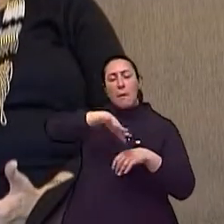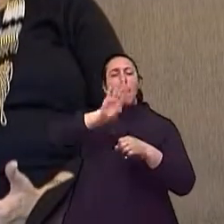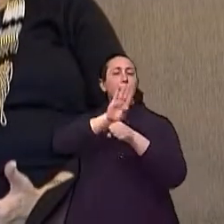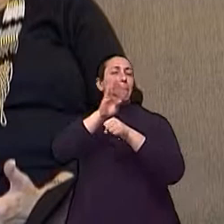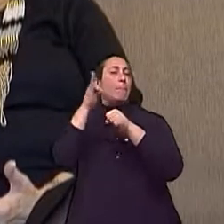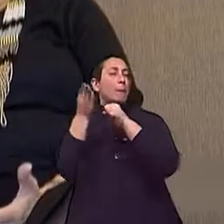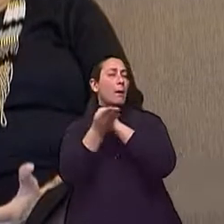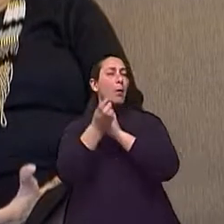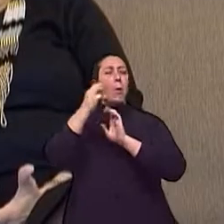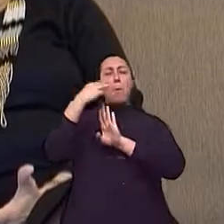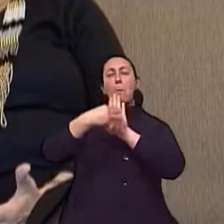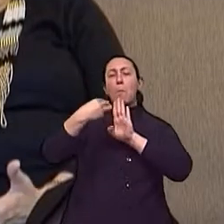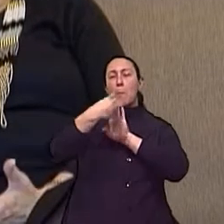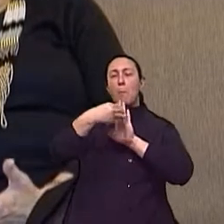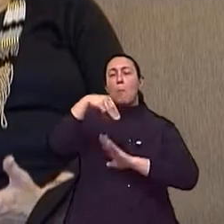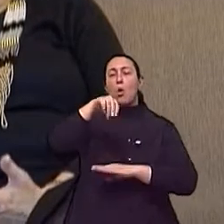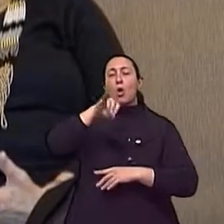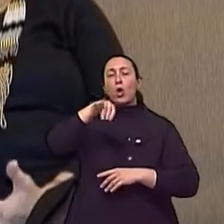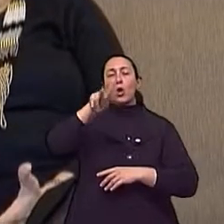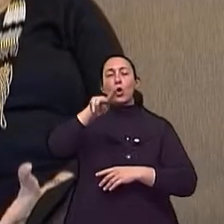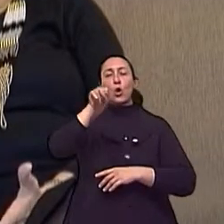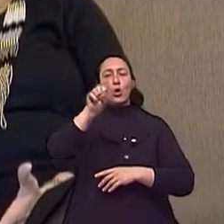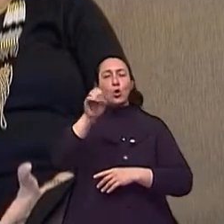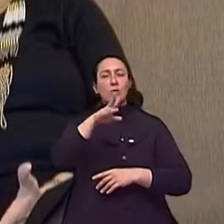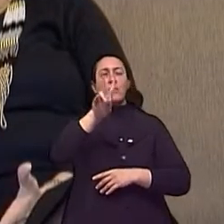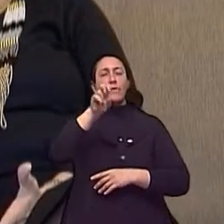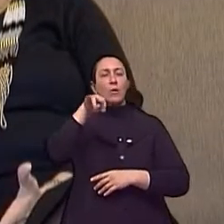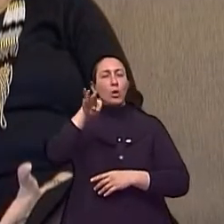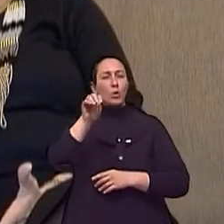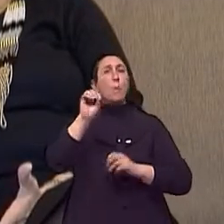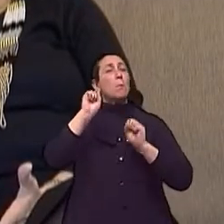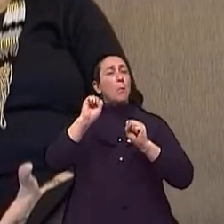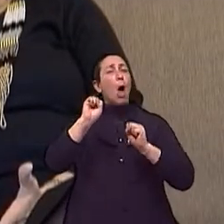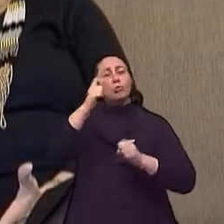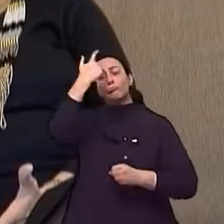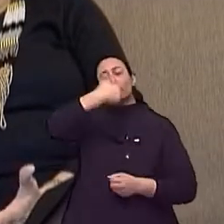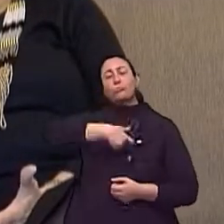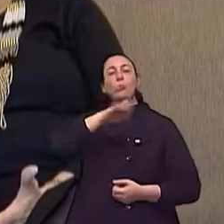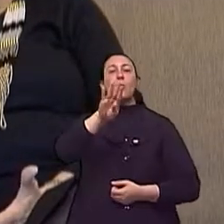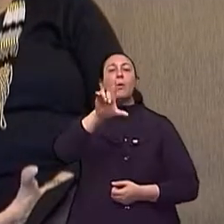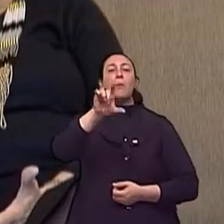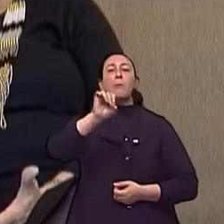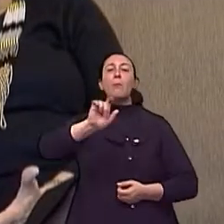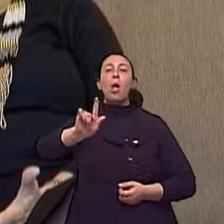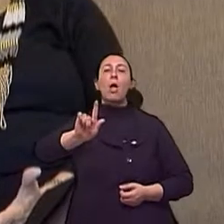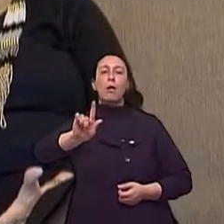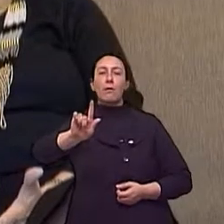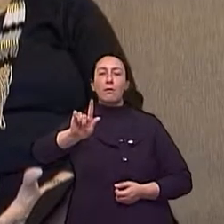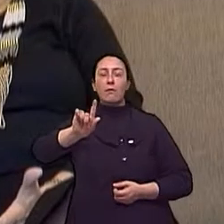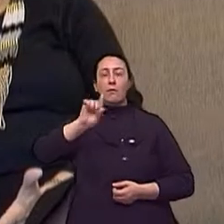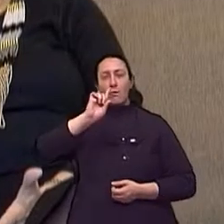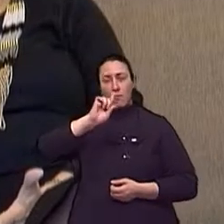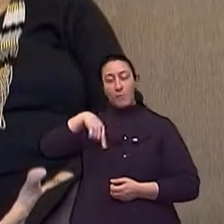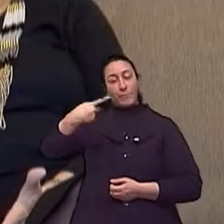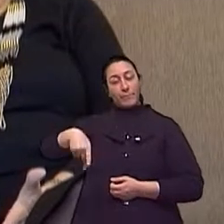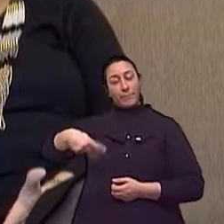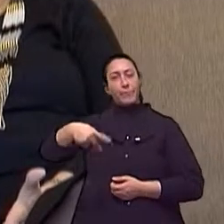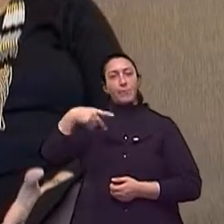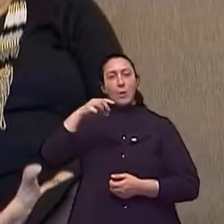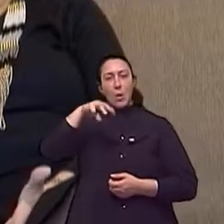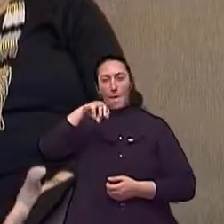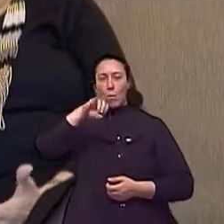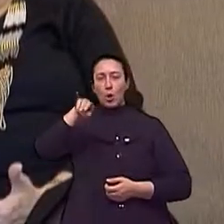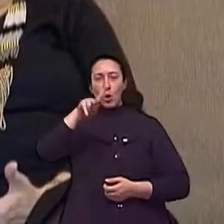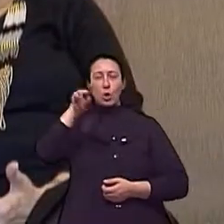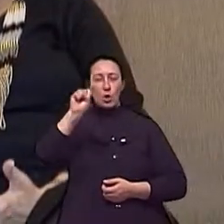vento poderia se inscrever para ser blogueiro do caderno Munhos do Munhos de Vento da